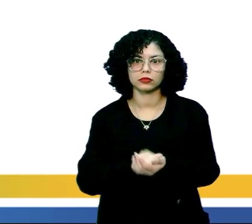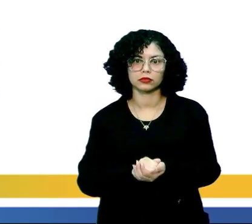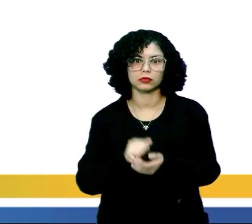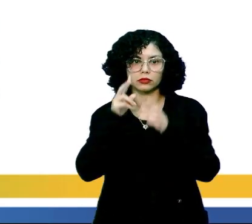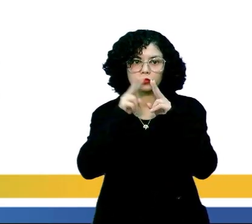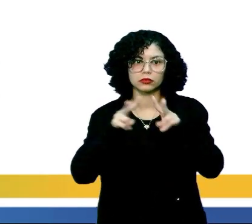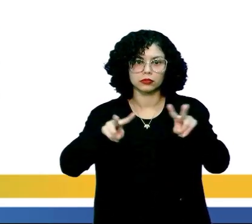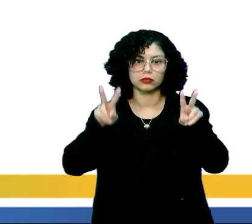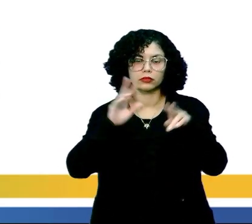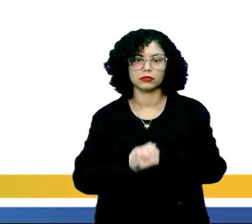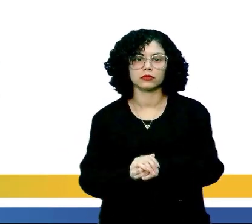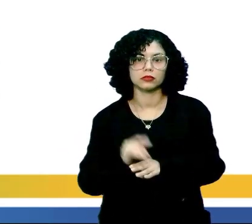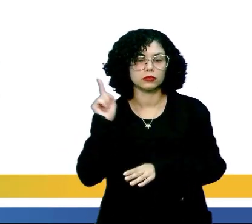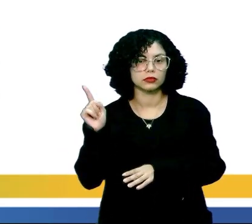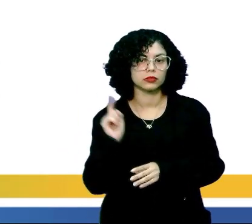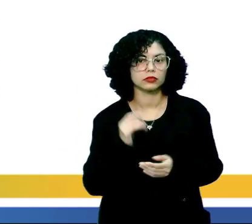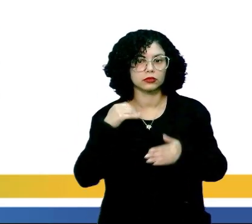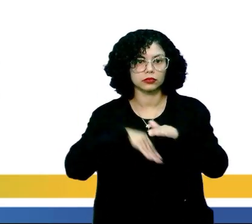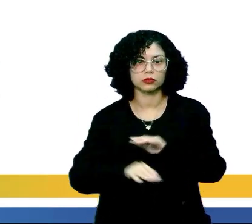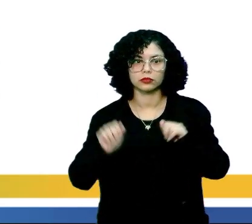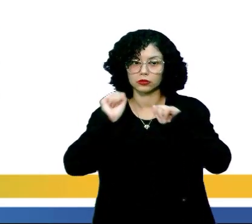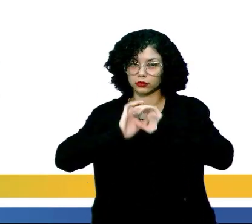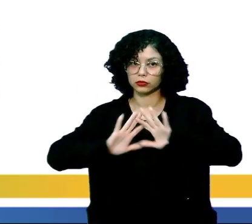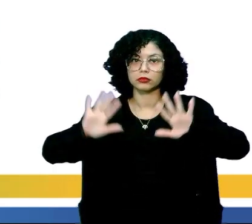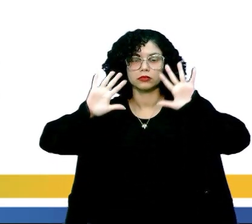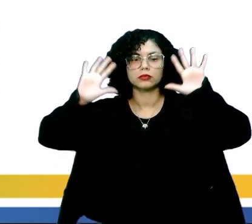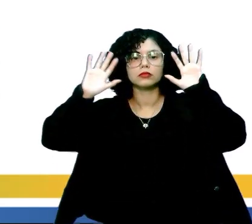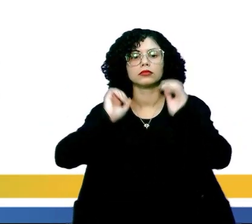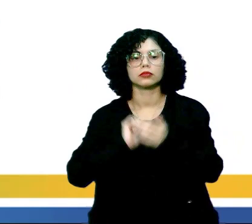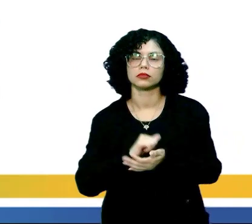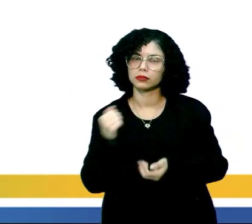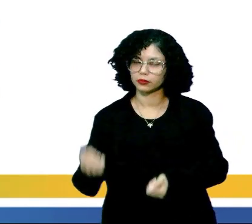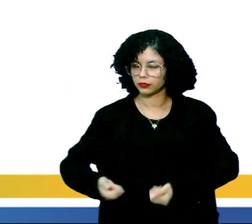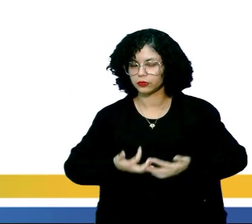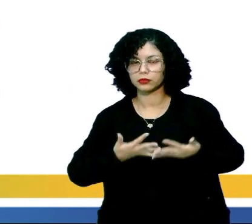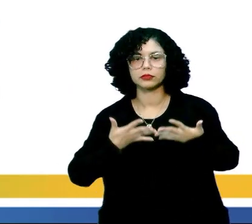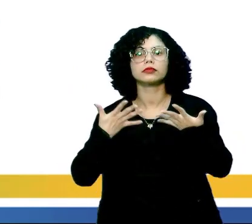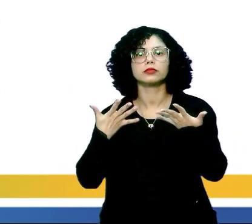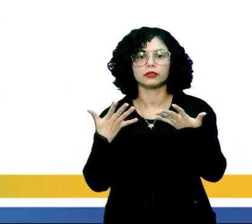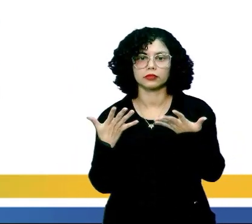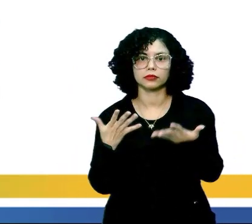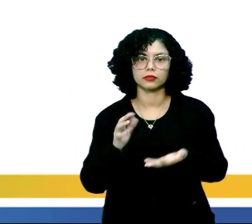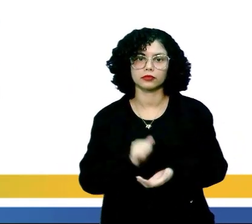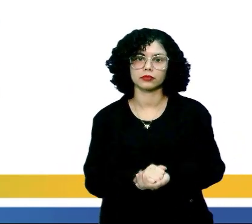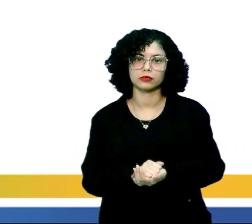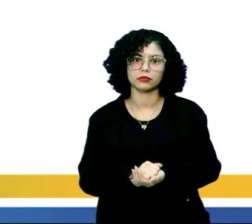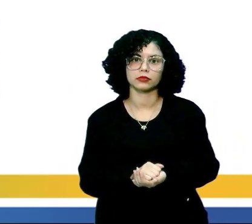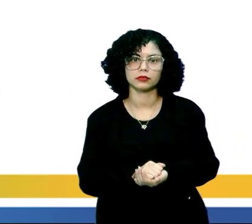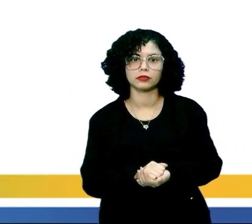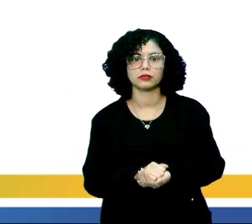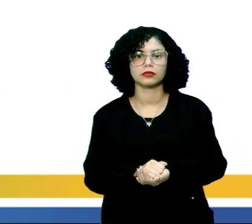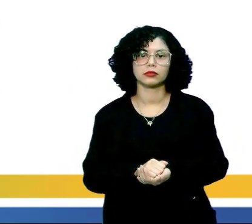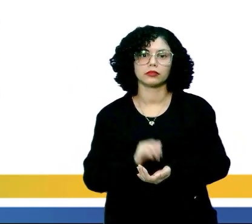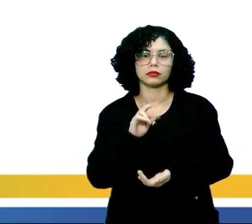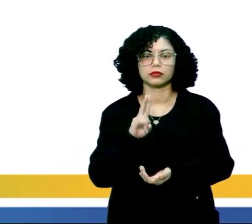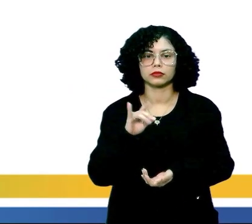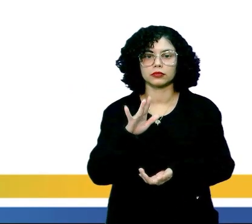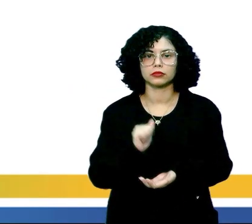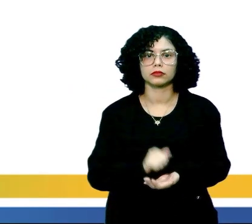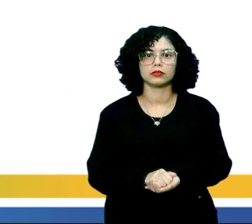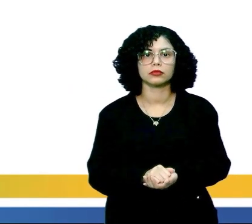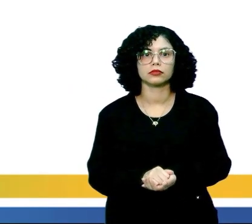teu olhar. Ele me cobre de glórias e me faz magnífico. Aí, do Rubem